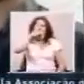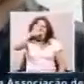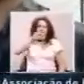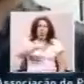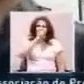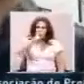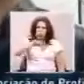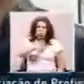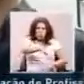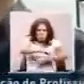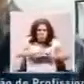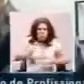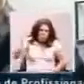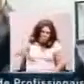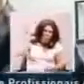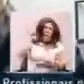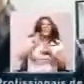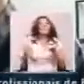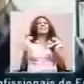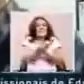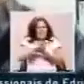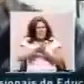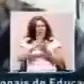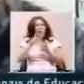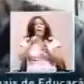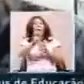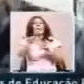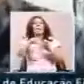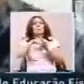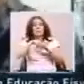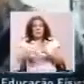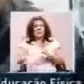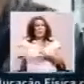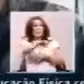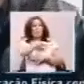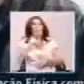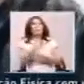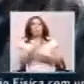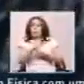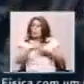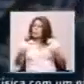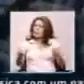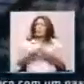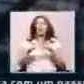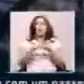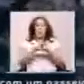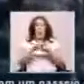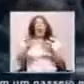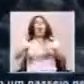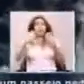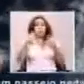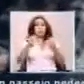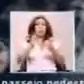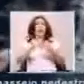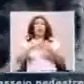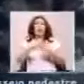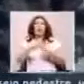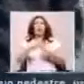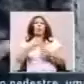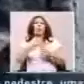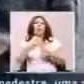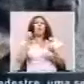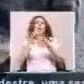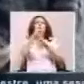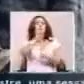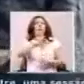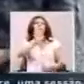de coação sobre os alunos também para participarem na praxe, então naturalmente que não teríamos absolutamente nada contra, mas não é